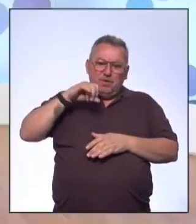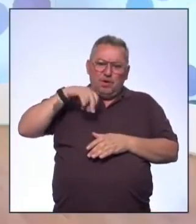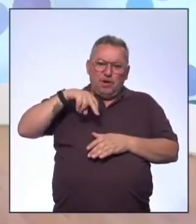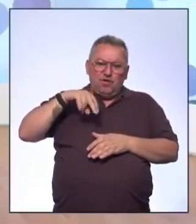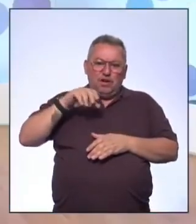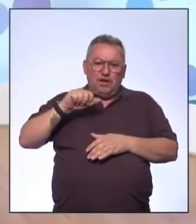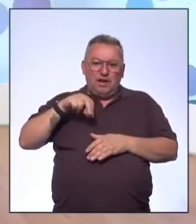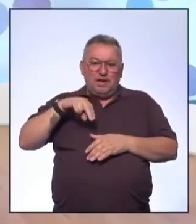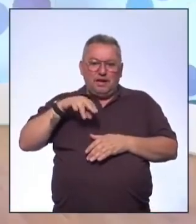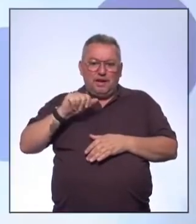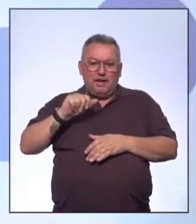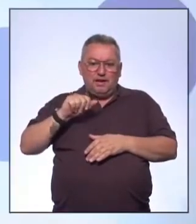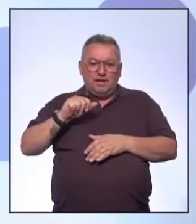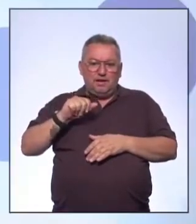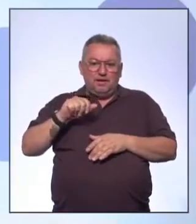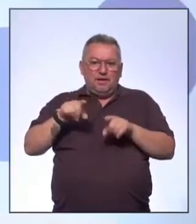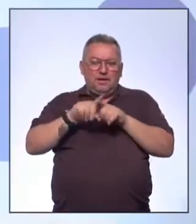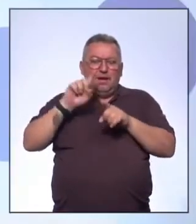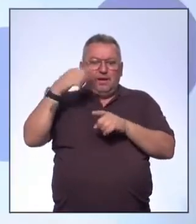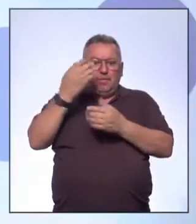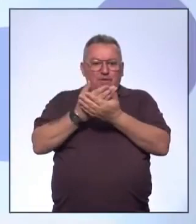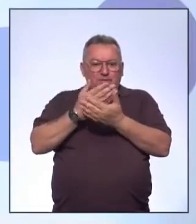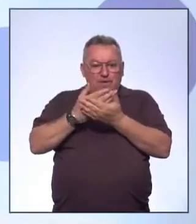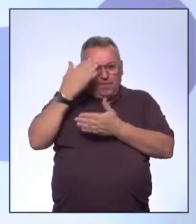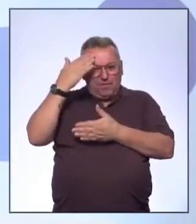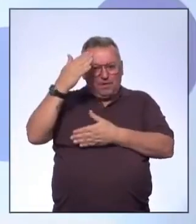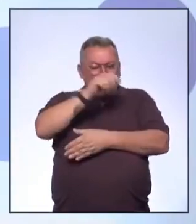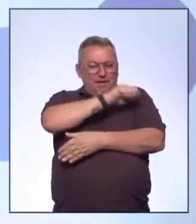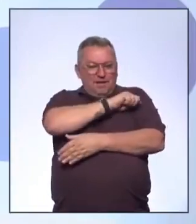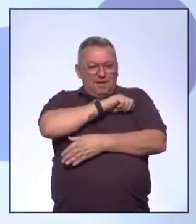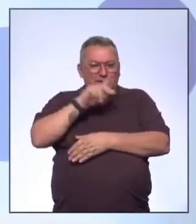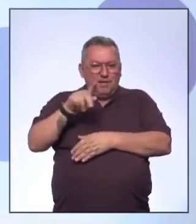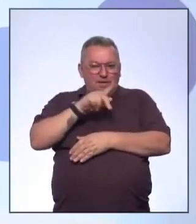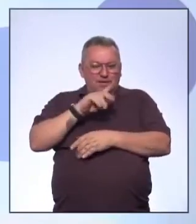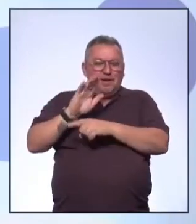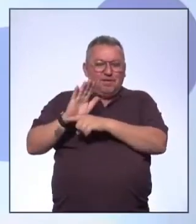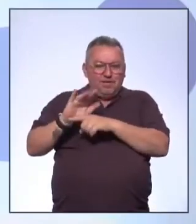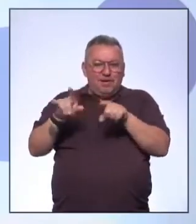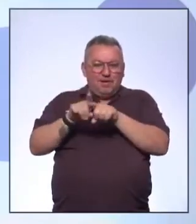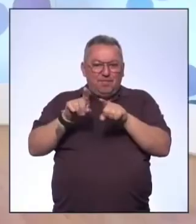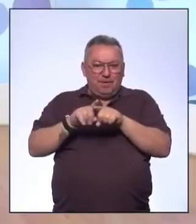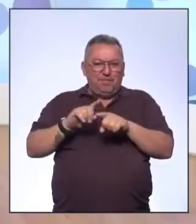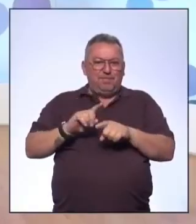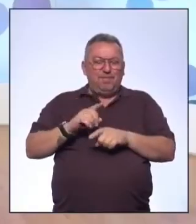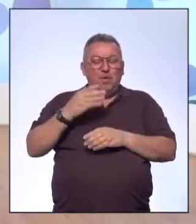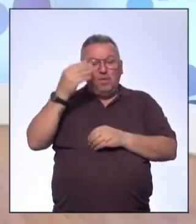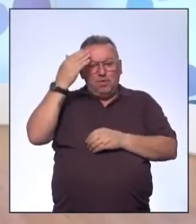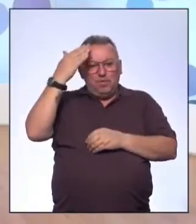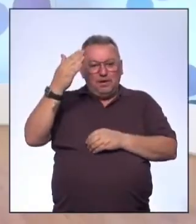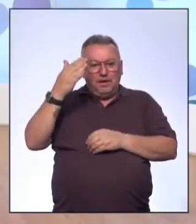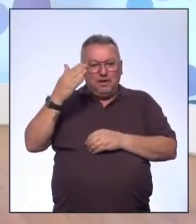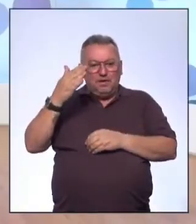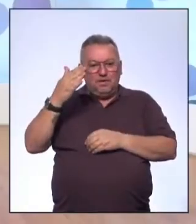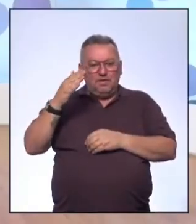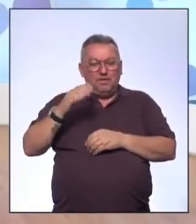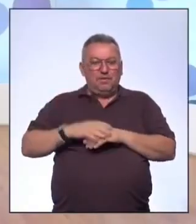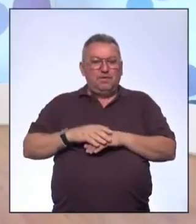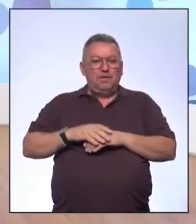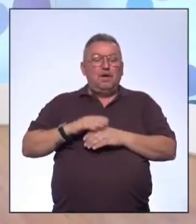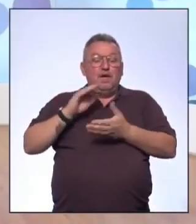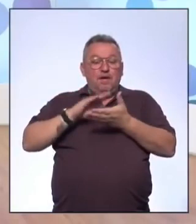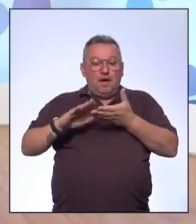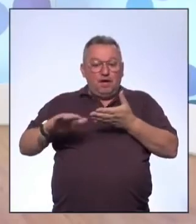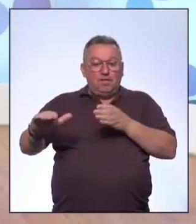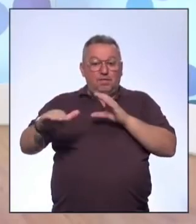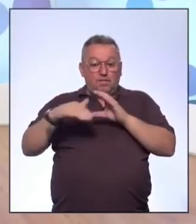vamos nos despedir? Sim, até a próxima aula. Muito obrigada aos estudantes e professores que colaboraram no chat. Muito obrigado, faça as atividades e manda